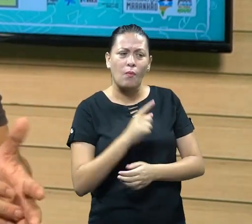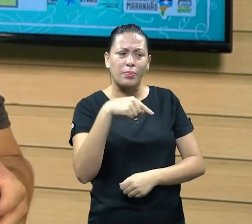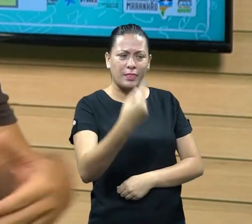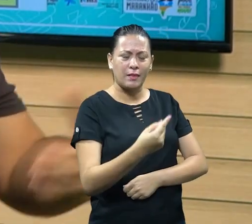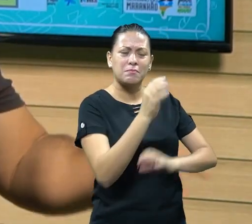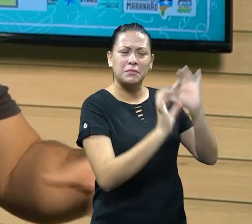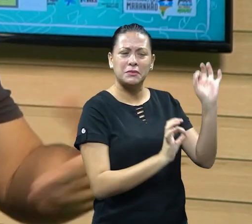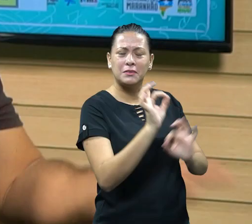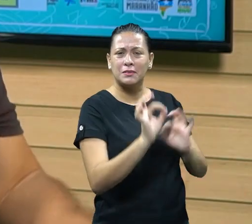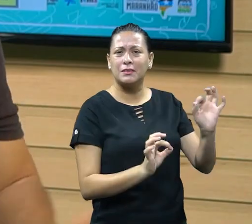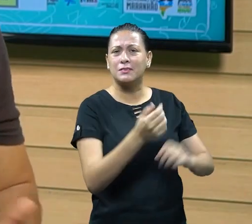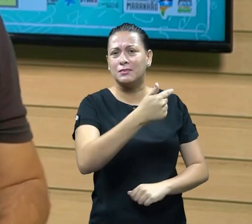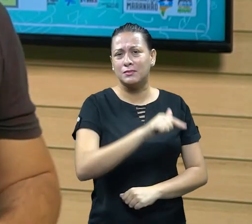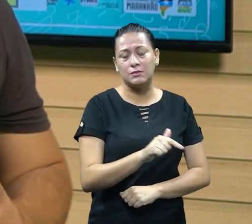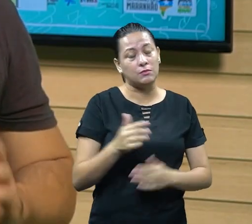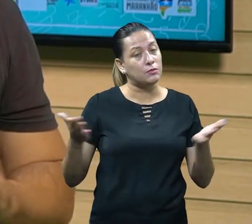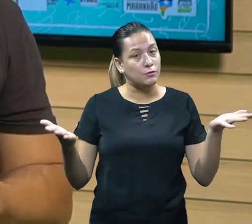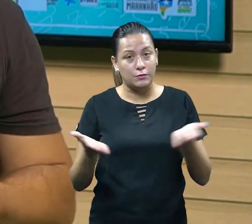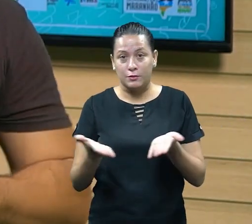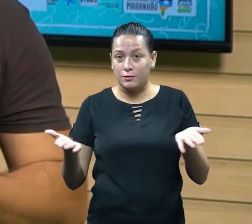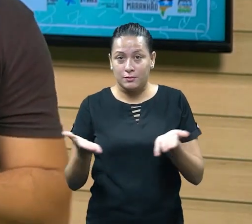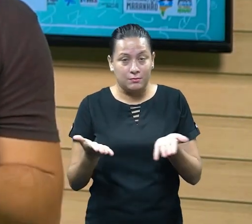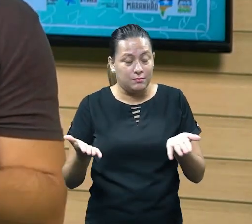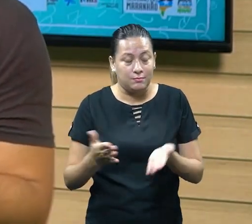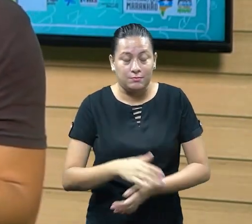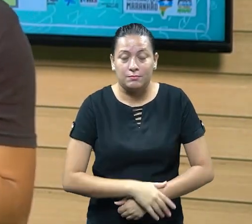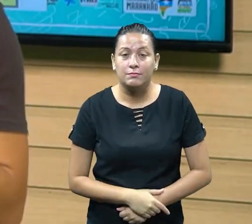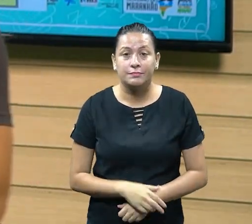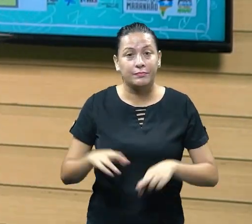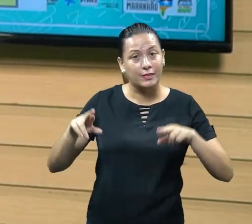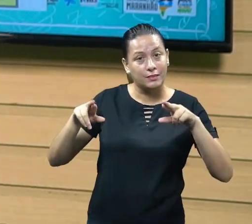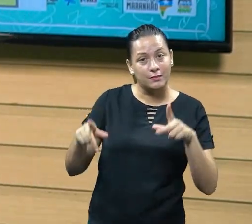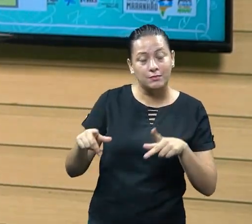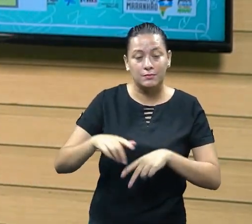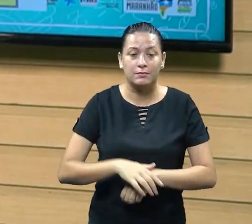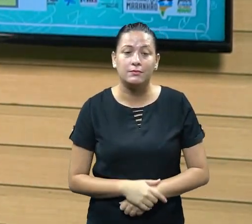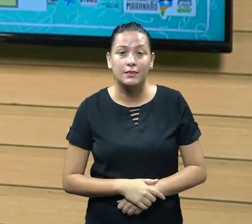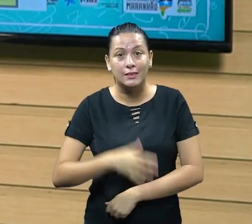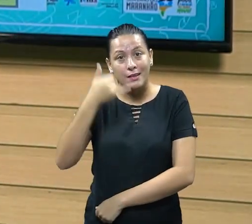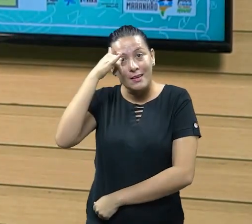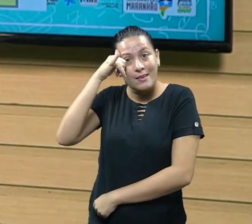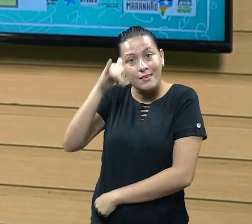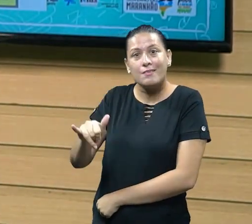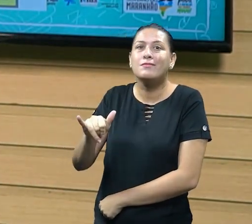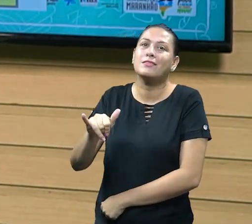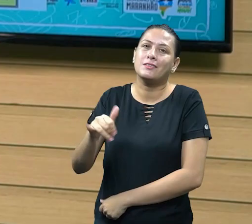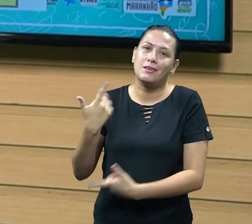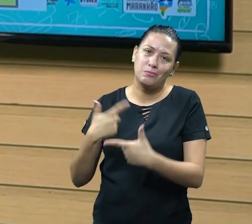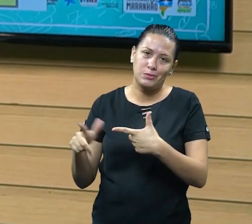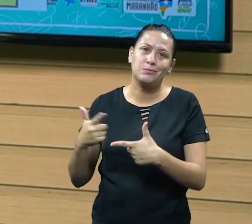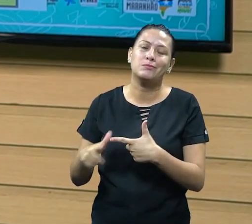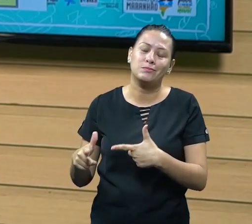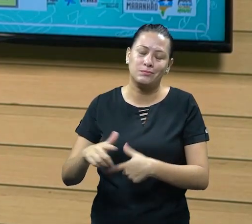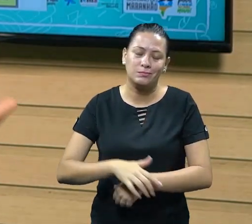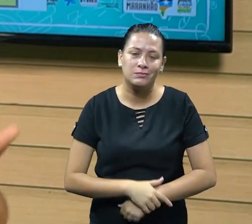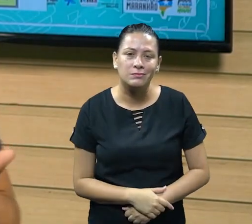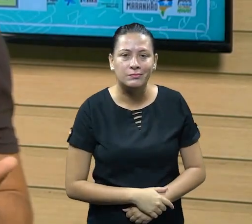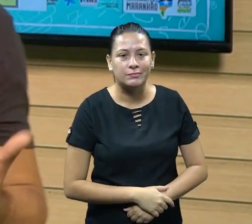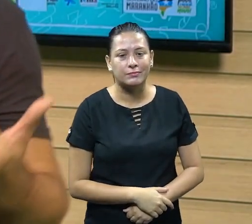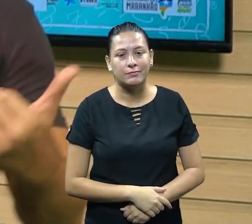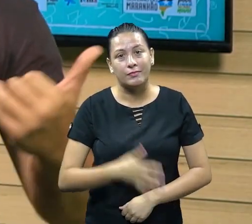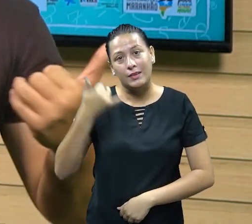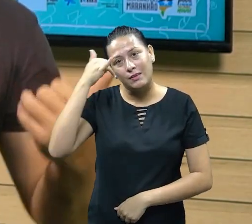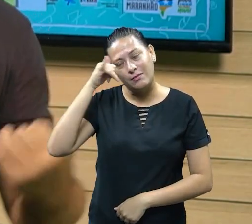acontecer a coisa errada, eu vou lá e ajeito. Não, hoje a ideia não é tu ajeitar o que deu errado, a ideia hoje é tu